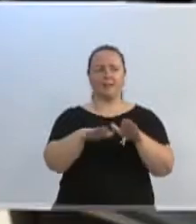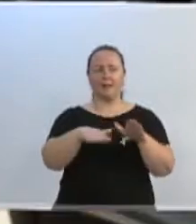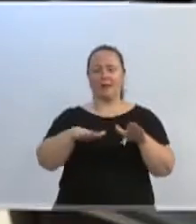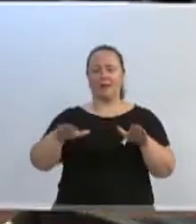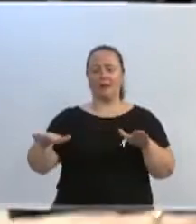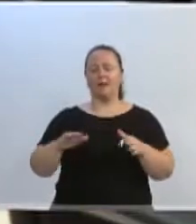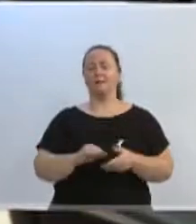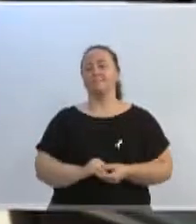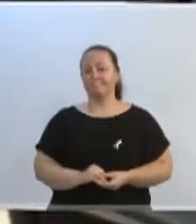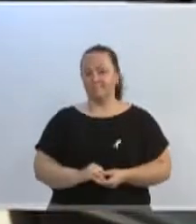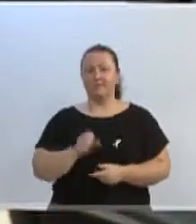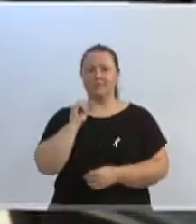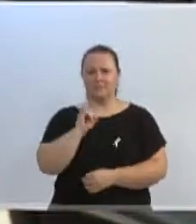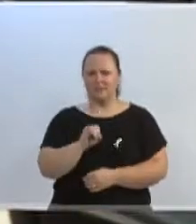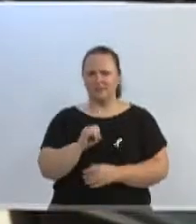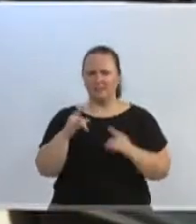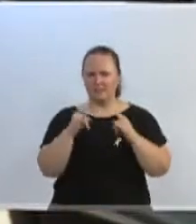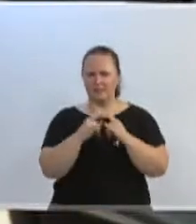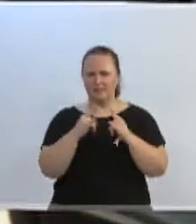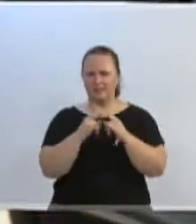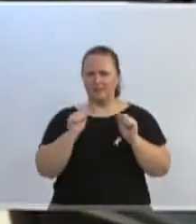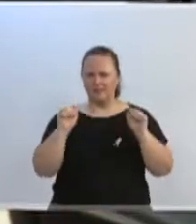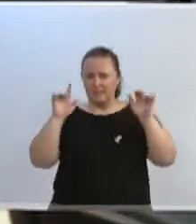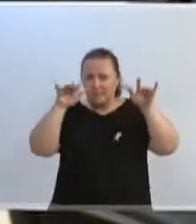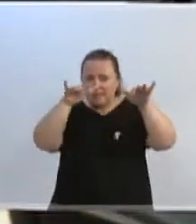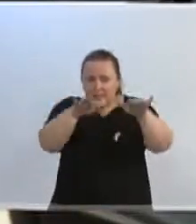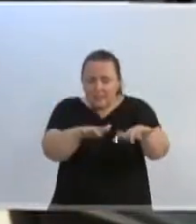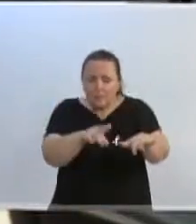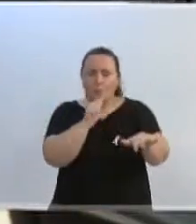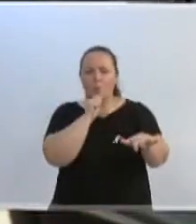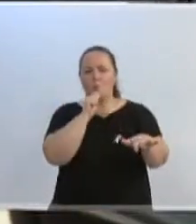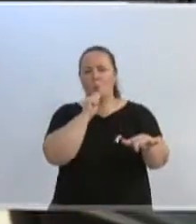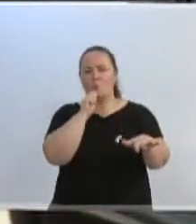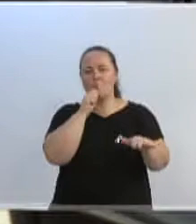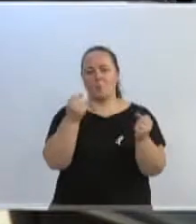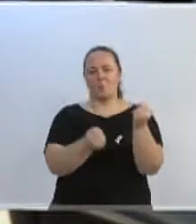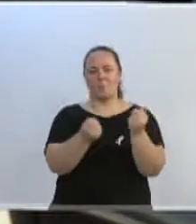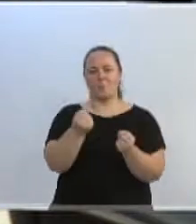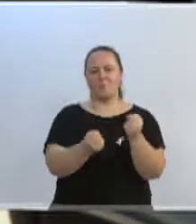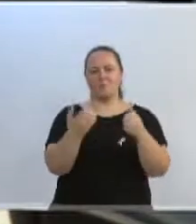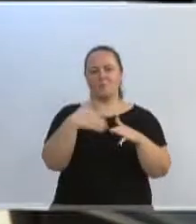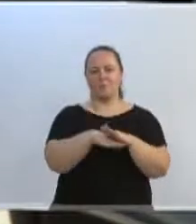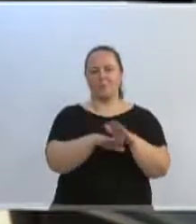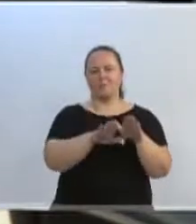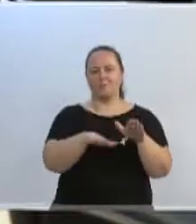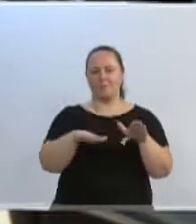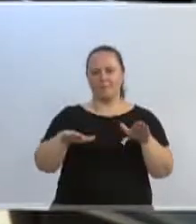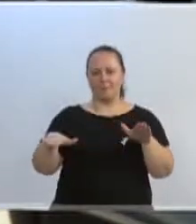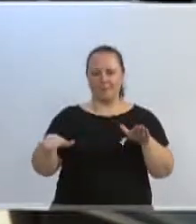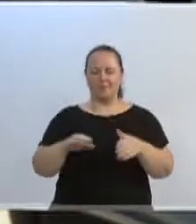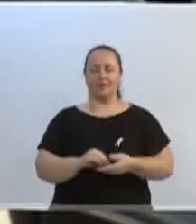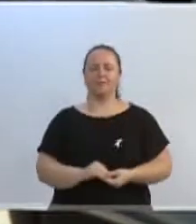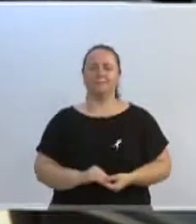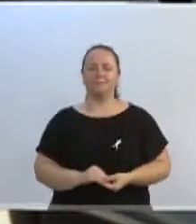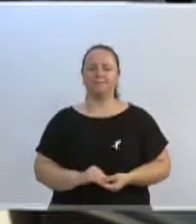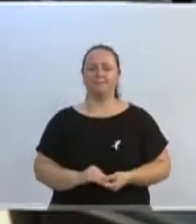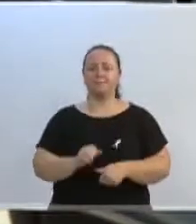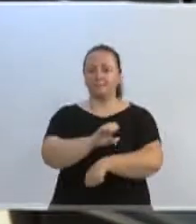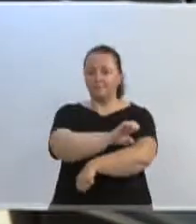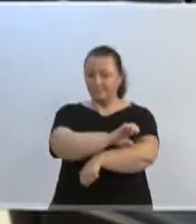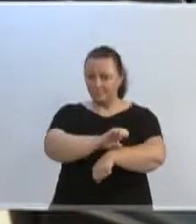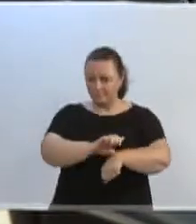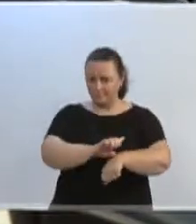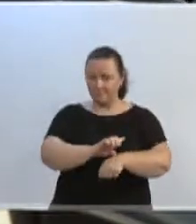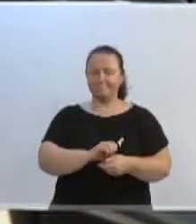Se levar todas as entidades, não tem estacionamento em local nenhum. Na educação, tem